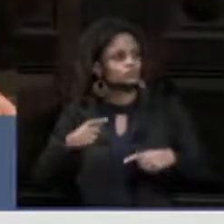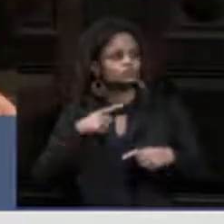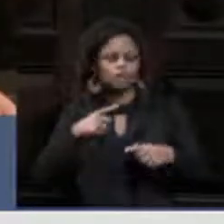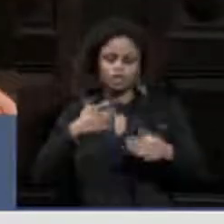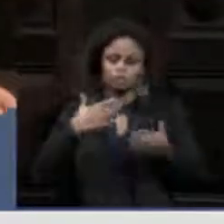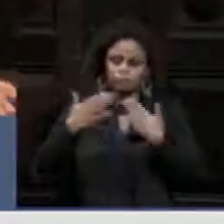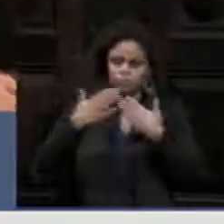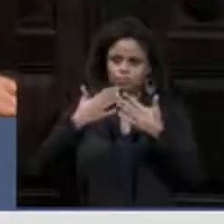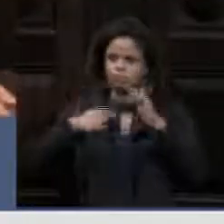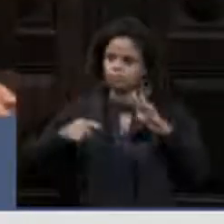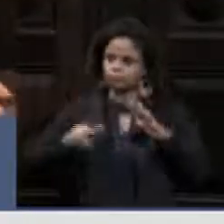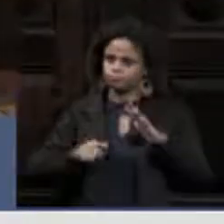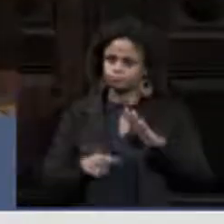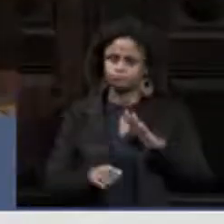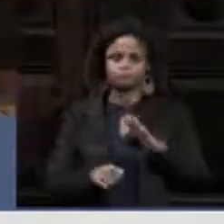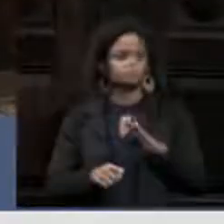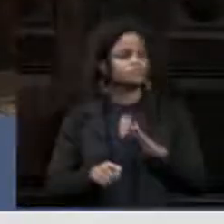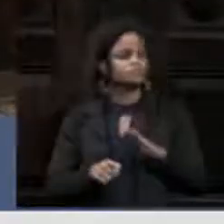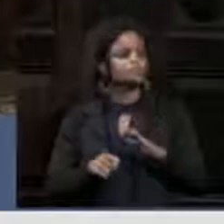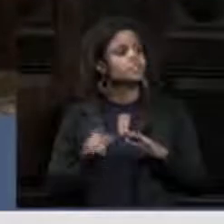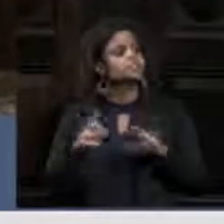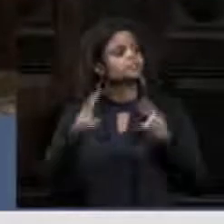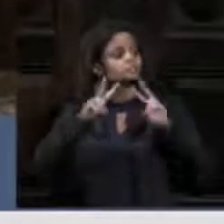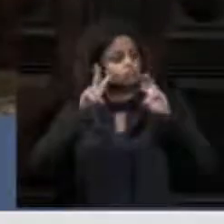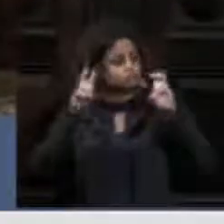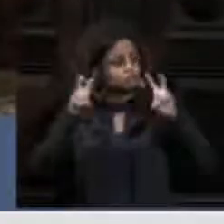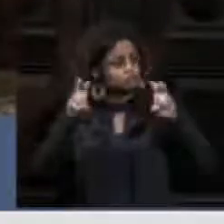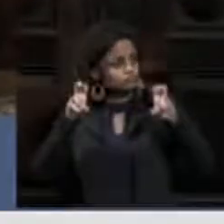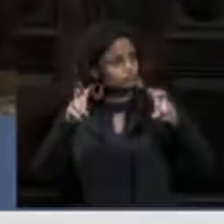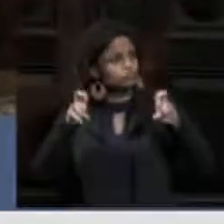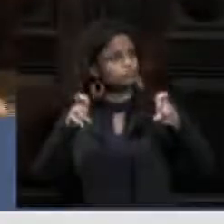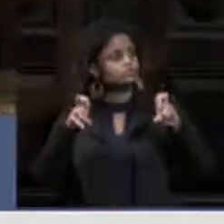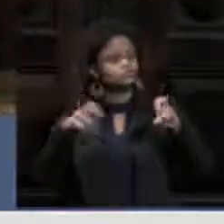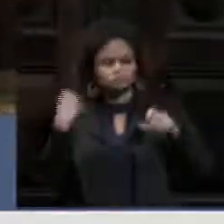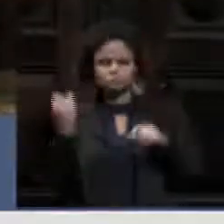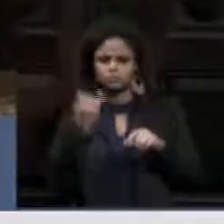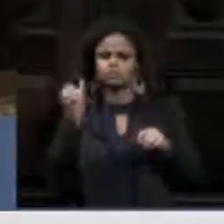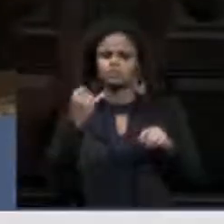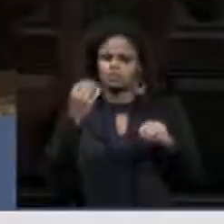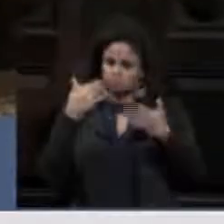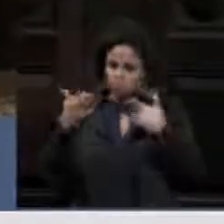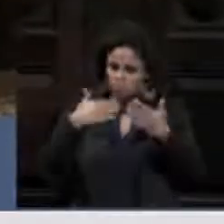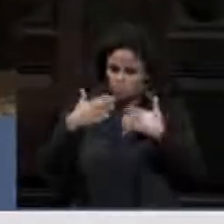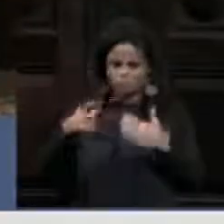fundo, que esses temas estejam à tona,